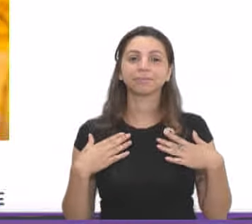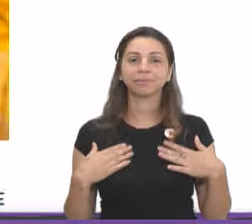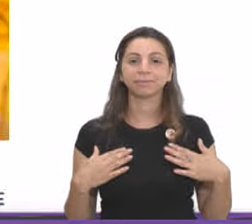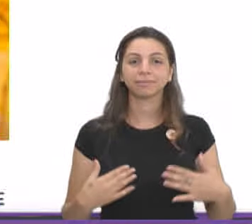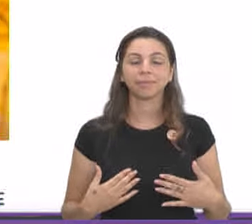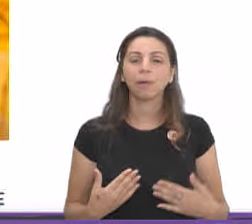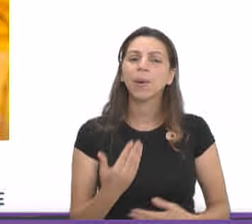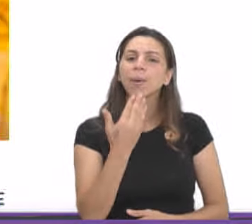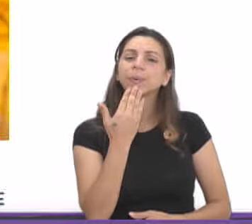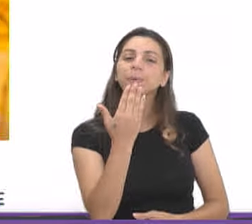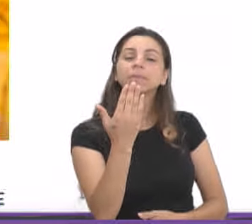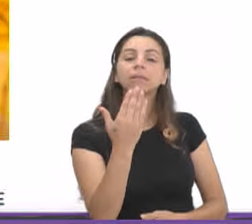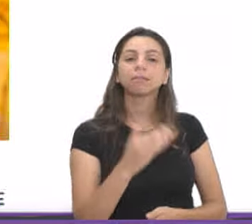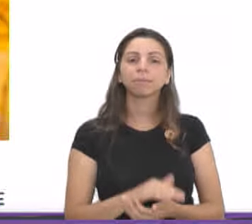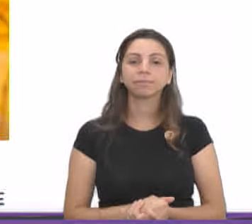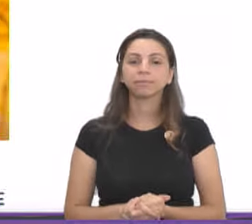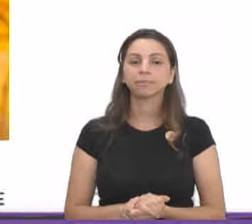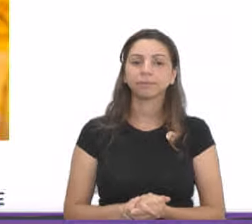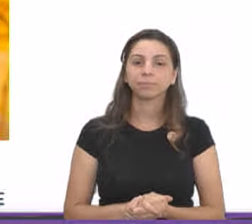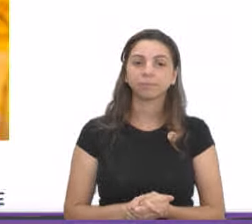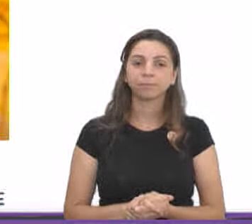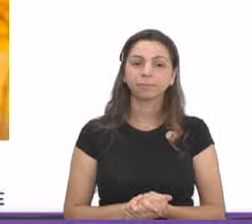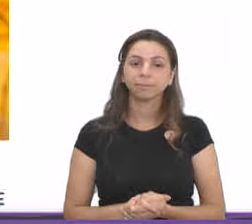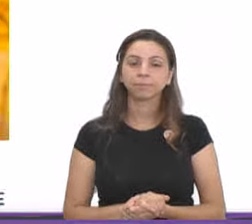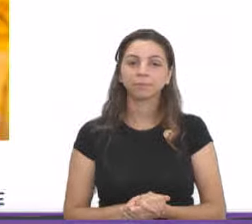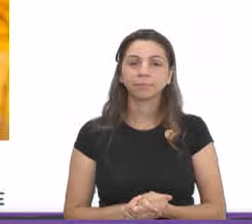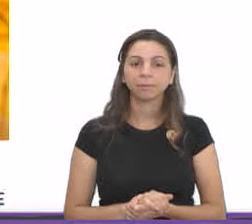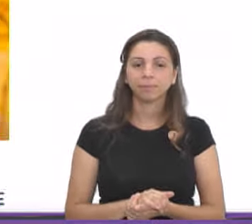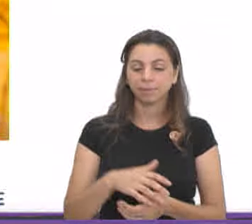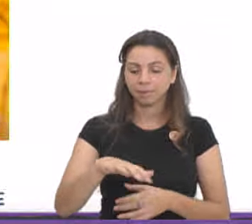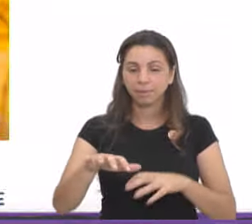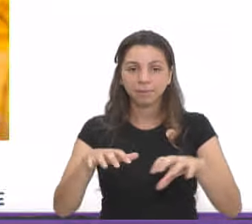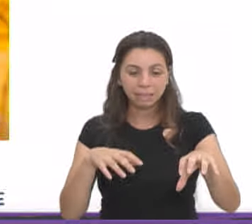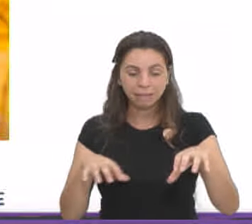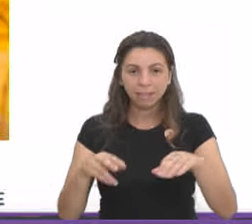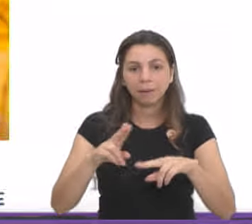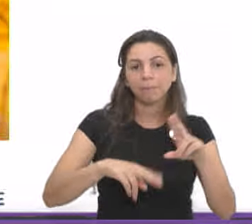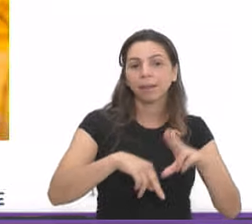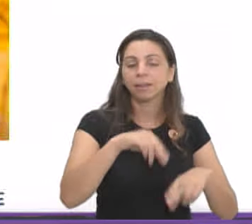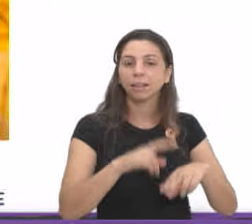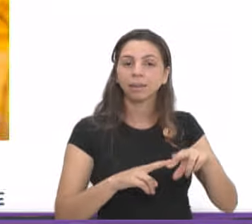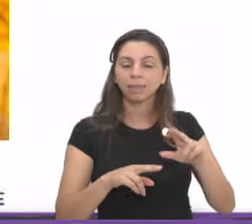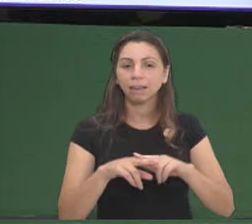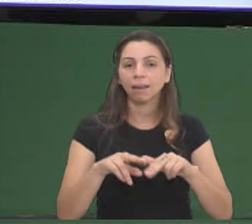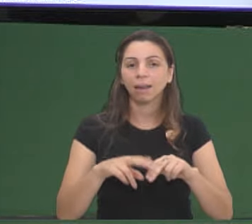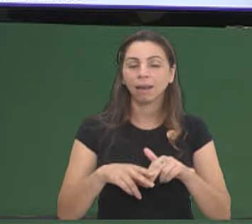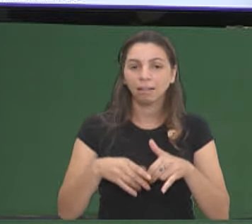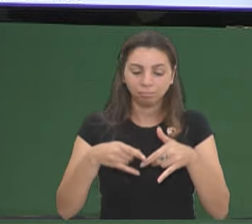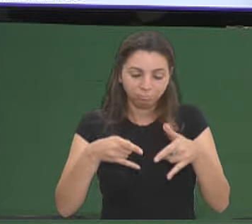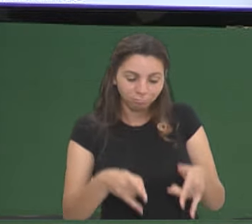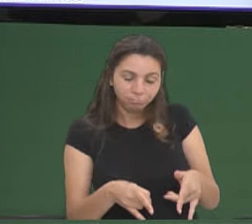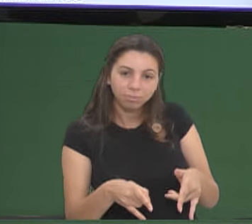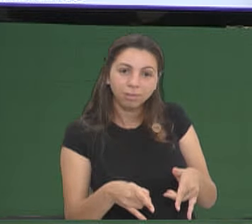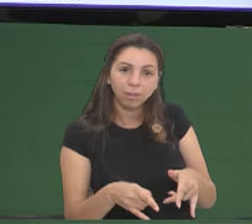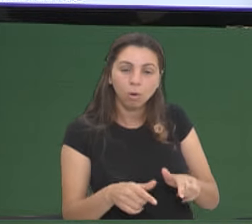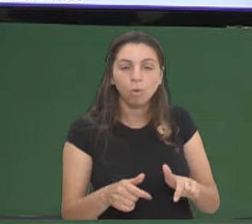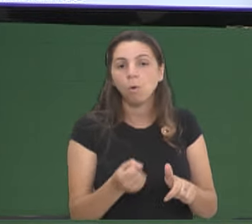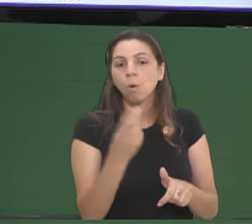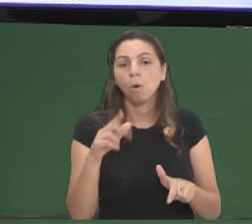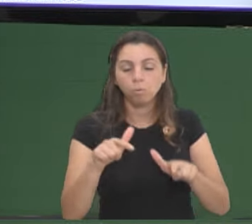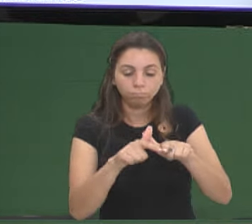eu estou pedindo aqui para vocês? Que vocês vão separar os materiais, ali seja um colchonete, seja uma toalha para vocês sentarem